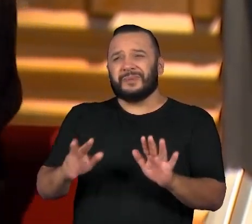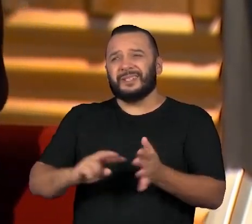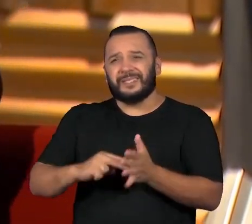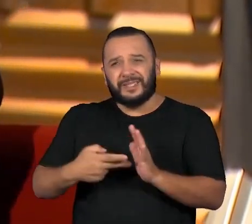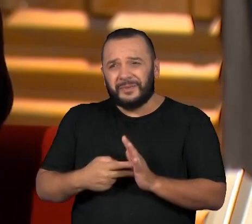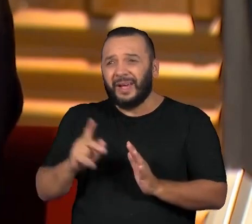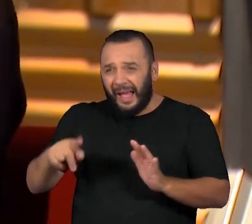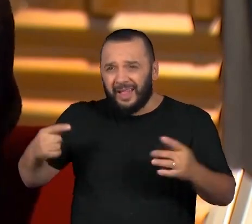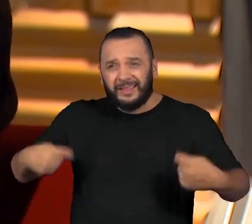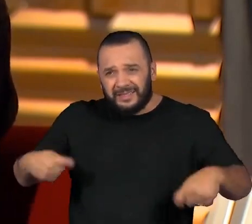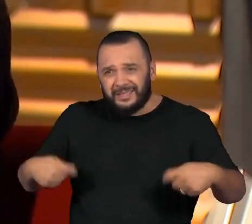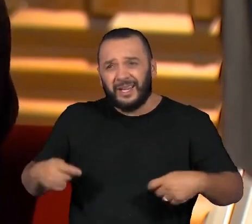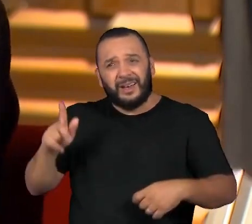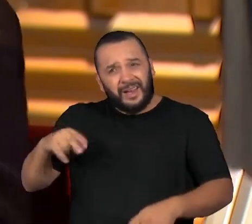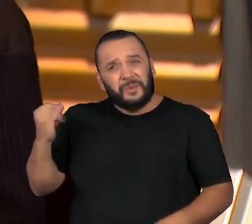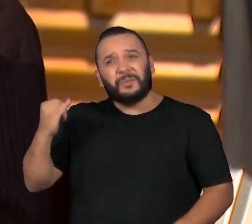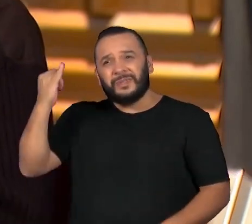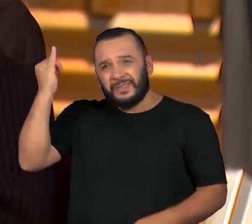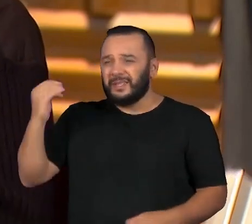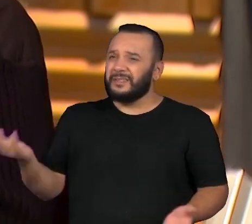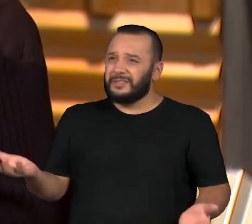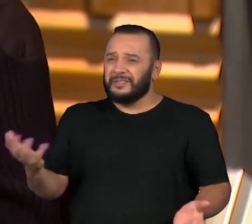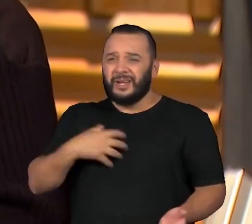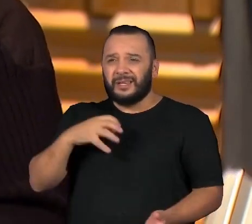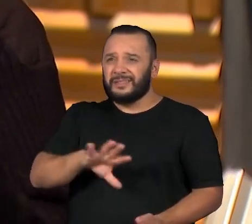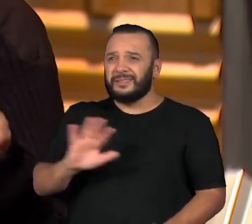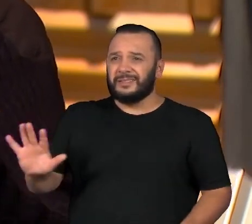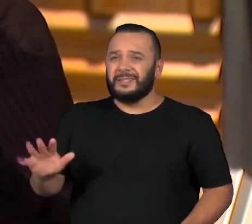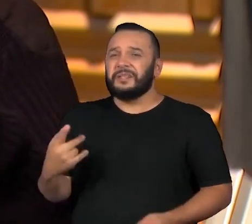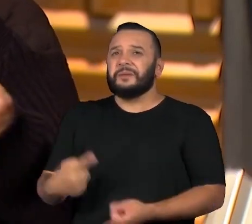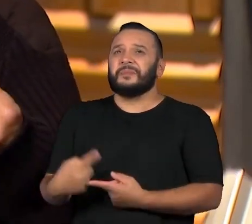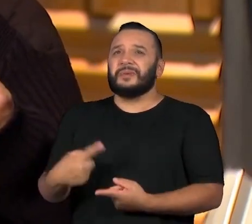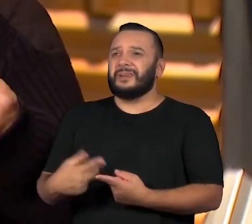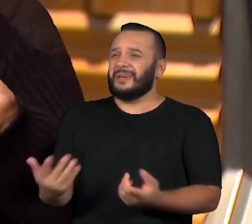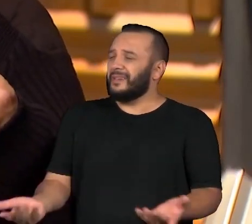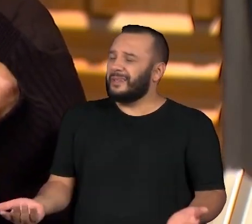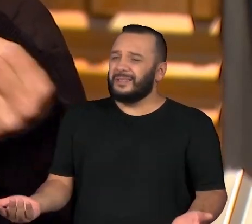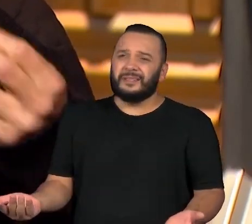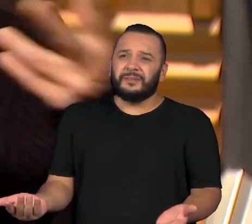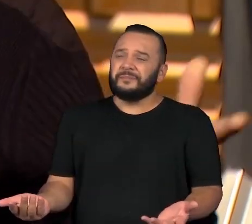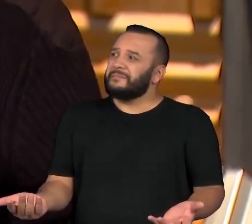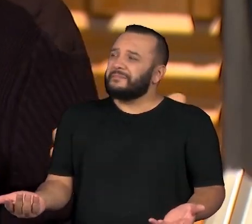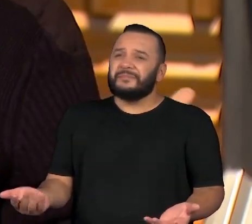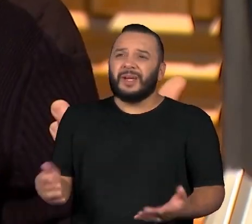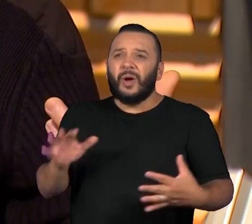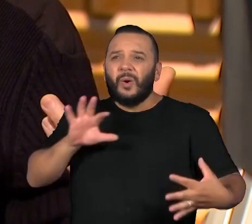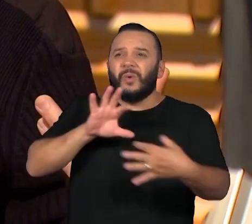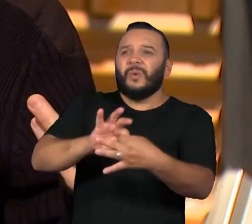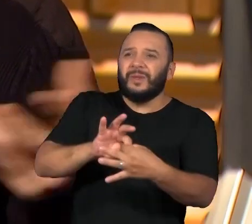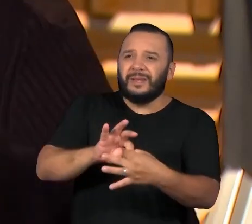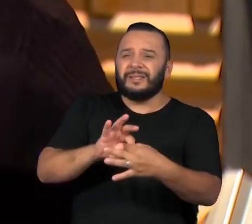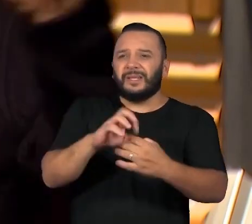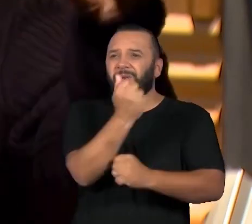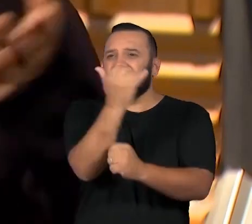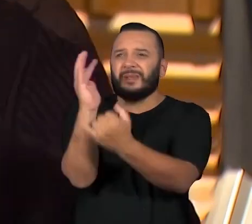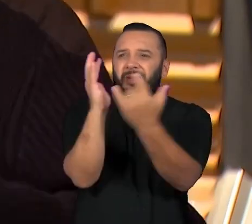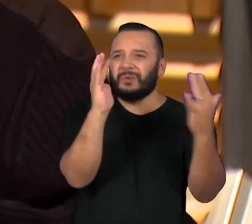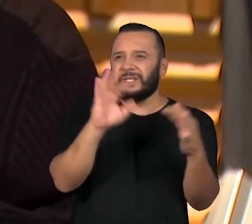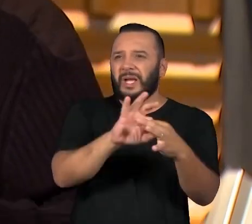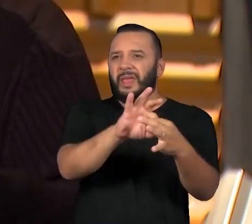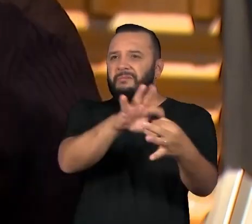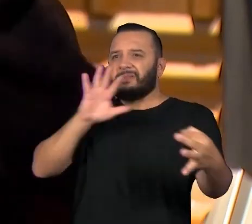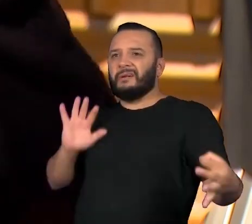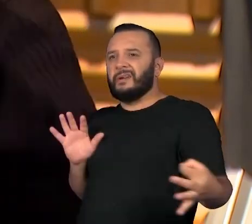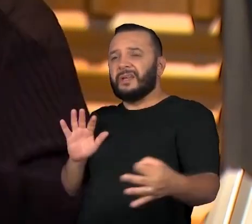que é necessário ou é pertinente você fazer alguma coisa assim porque você perde a a conexão com a natureza muita gente sei lá